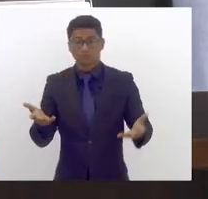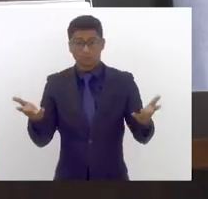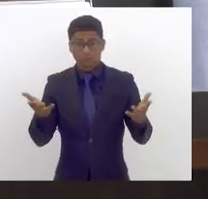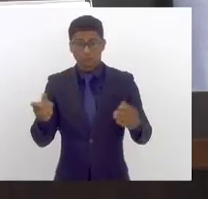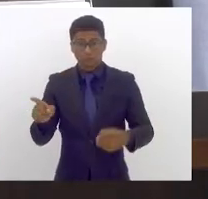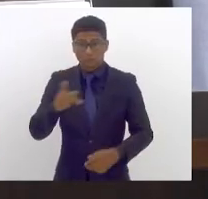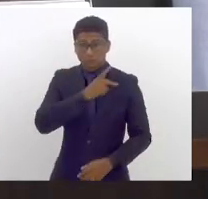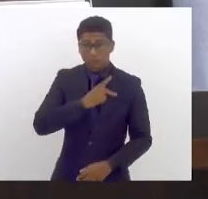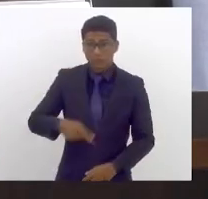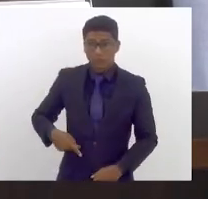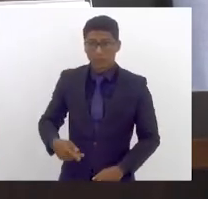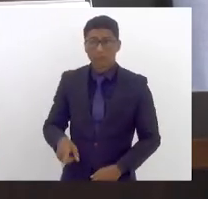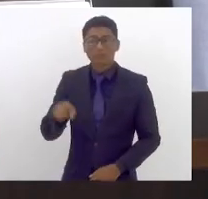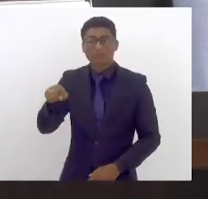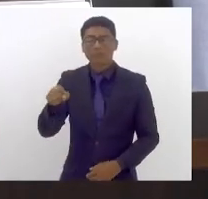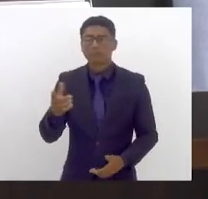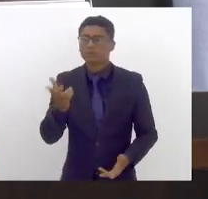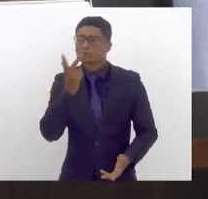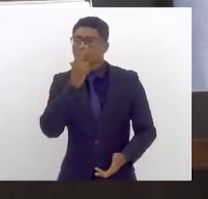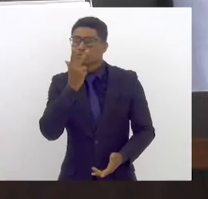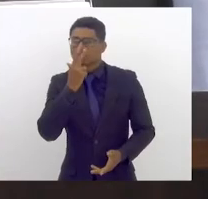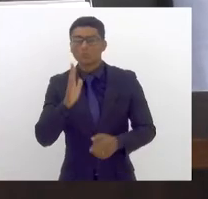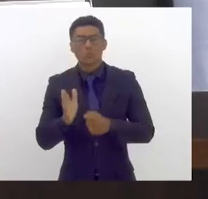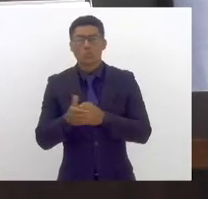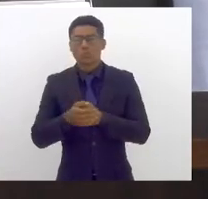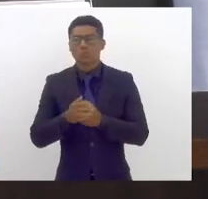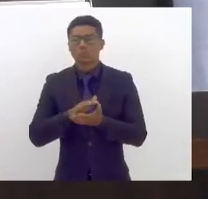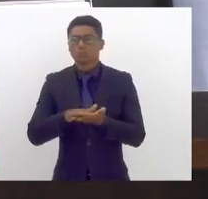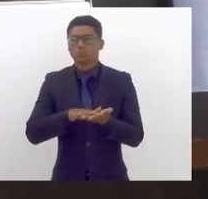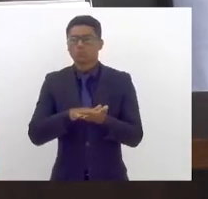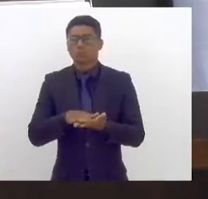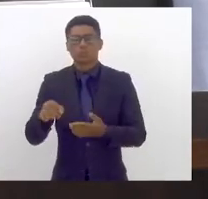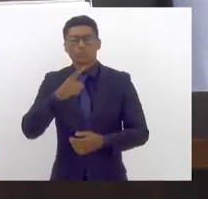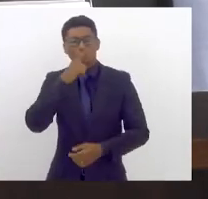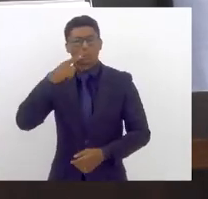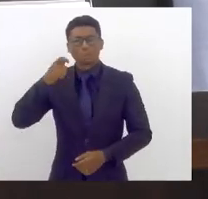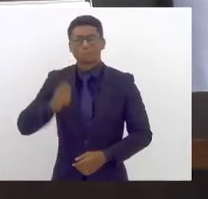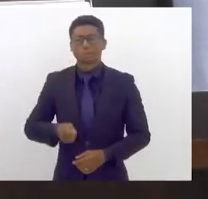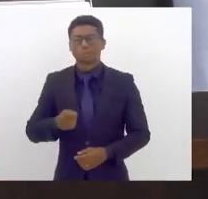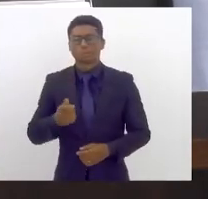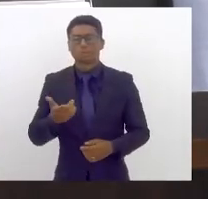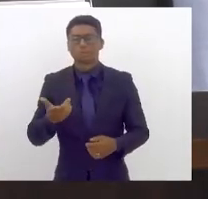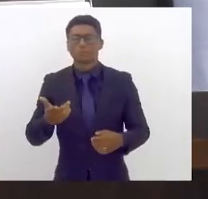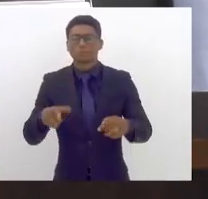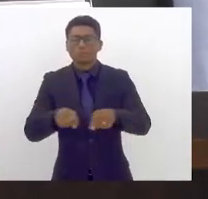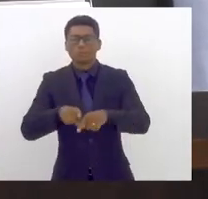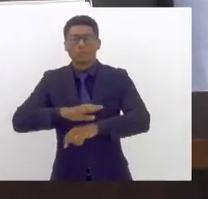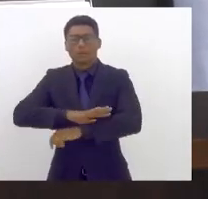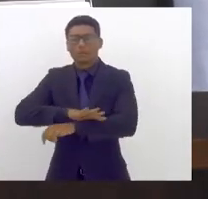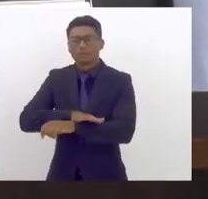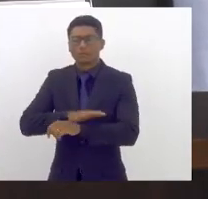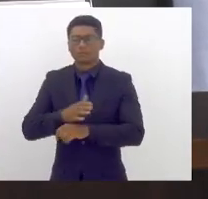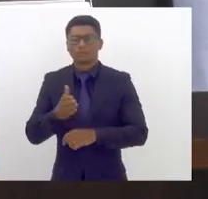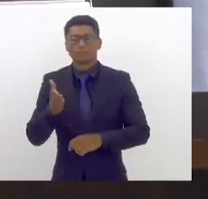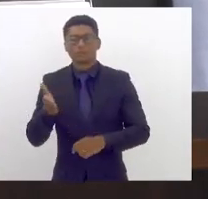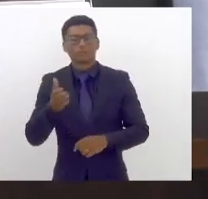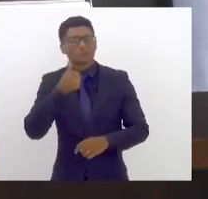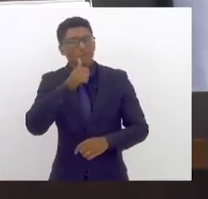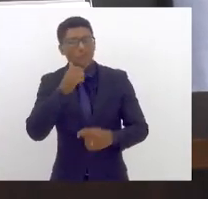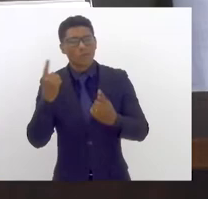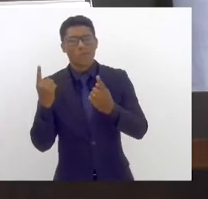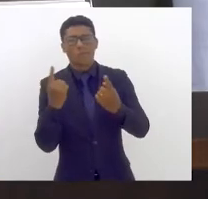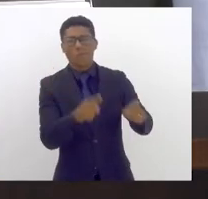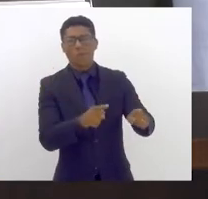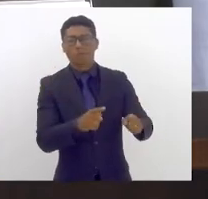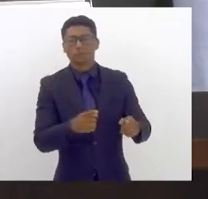não faz questão nenhuma de esconder todo o seu machismo todo seu racismo contra as mulheres